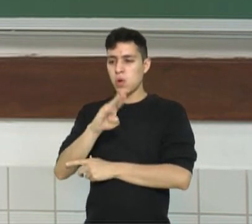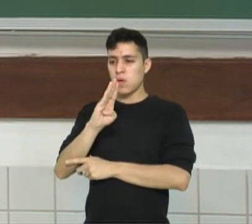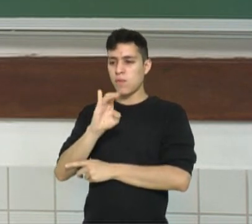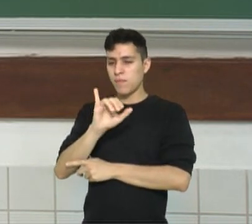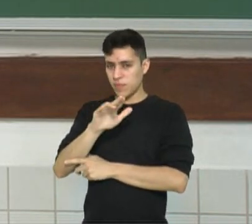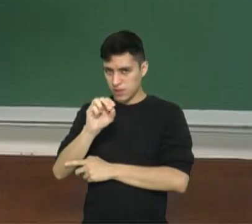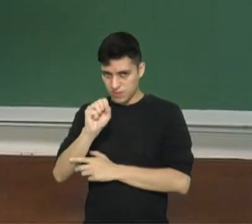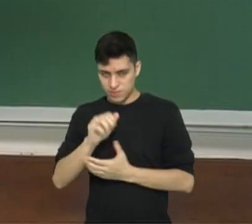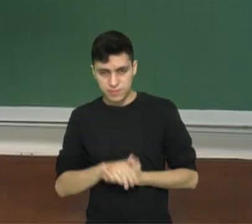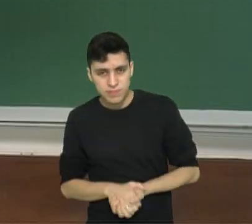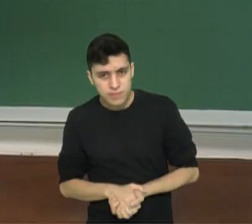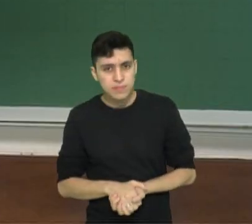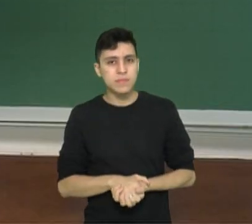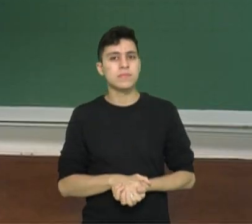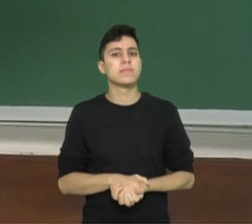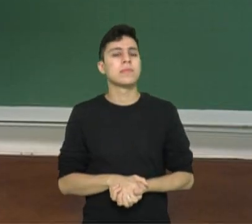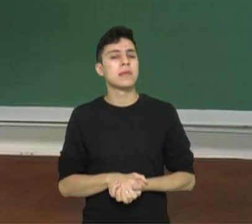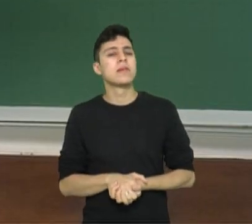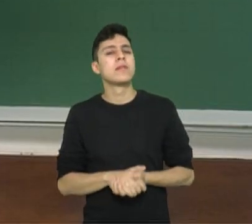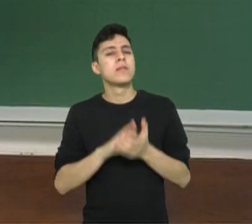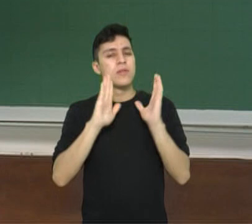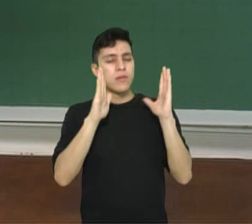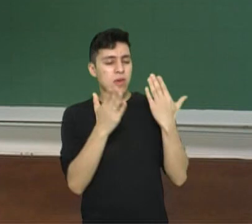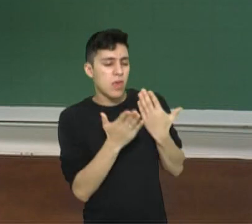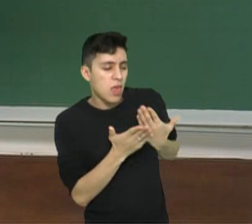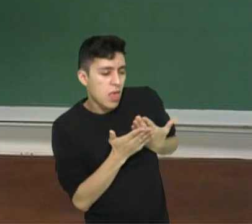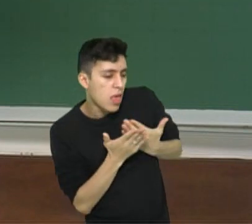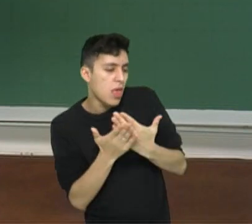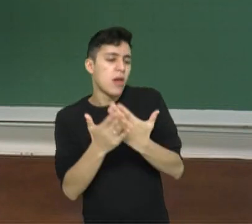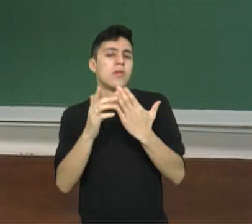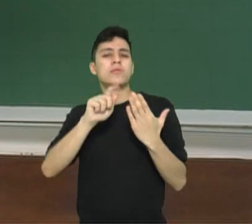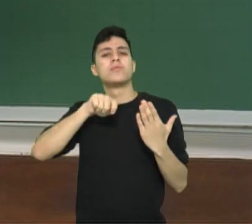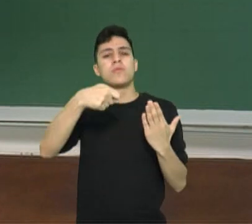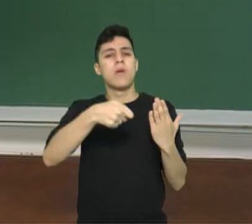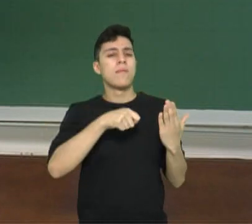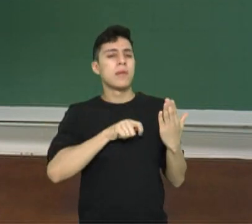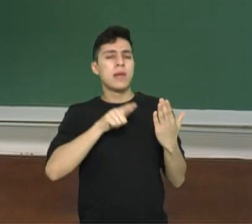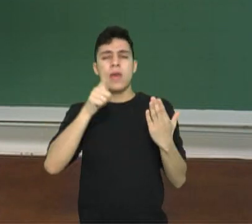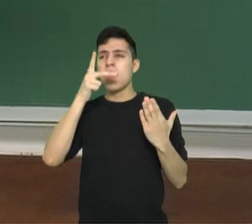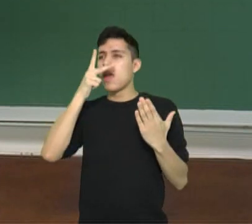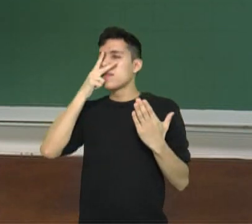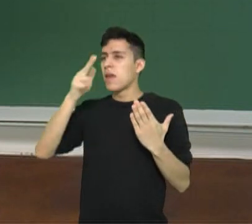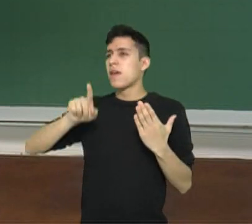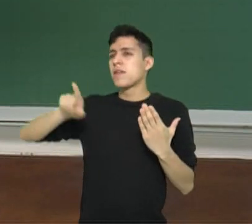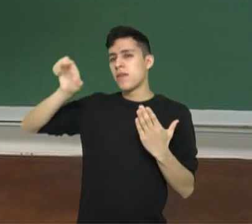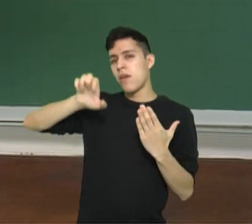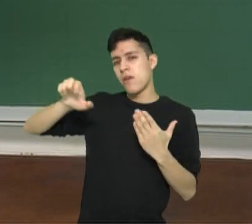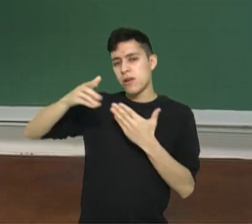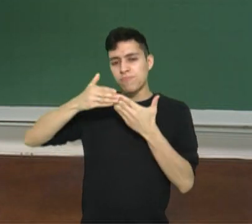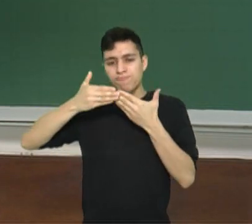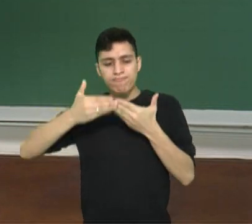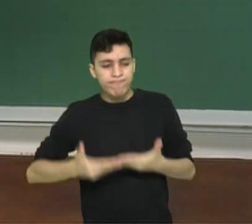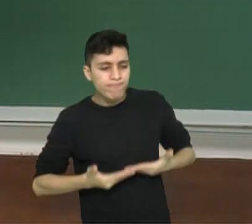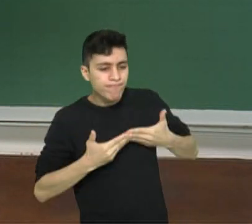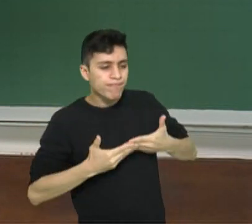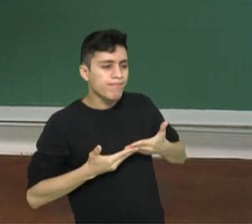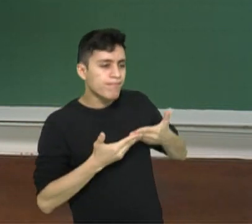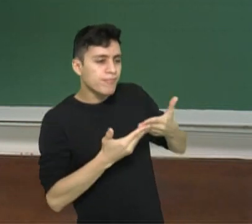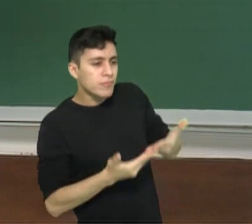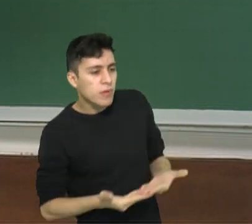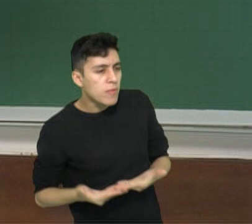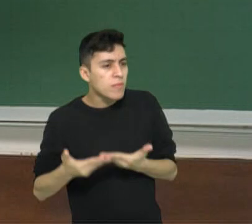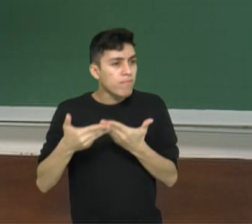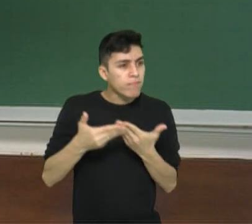aí algumas aulas, nós tivemos umas aulas falando sobre a expansão marítima europeia, ou seja, o momento